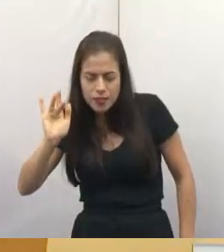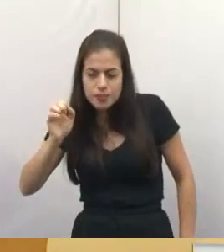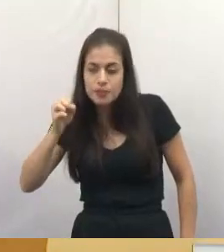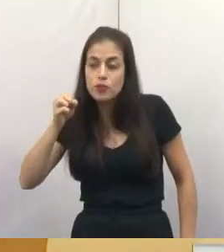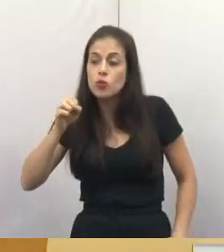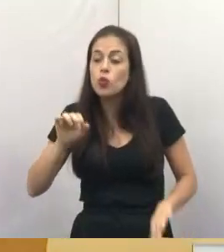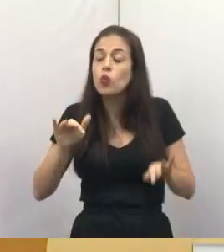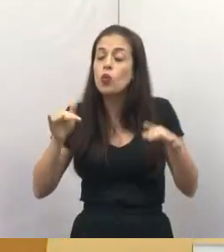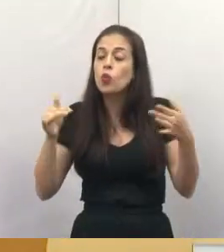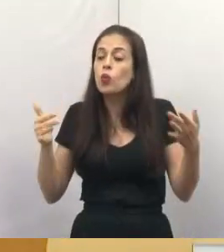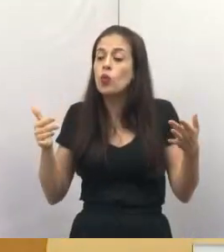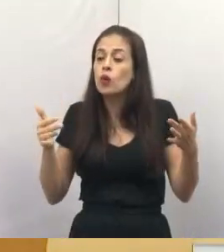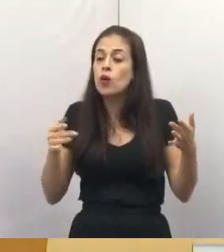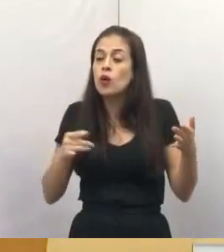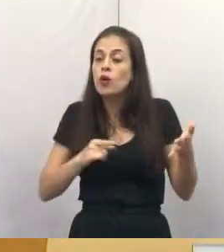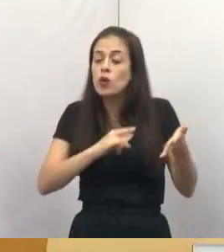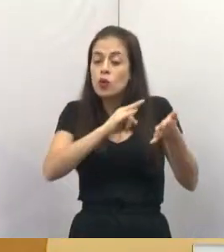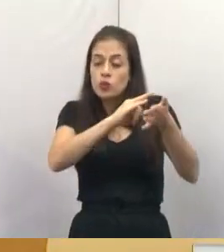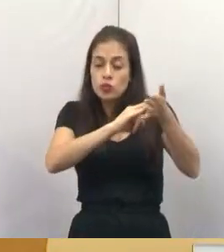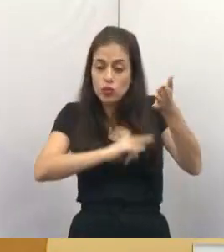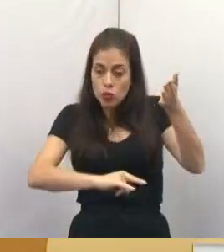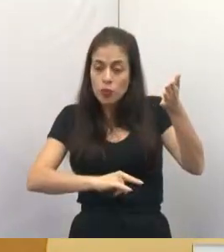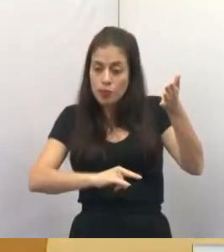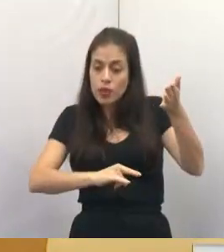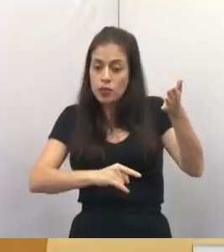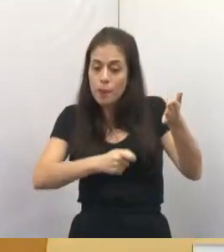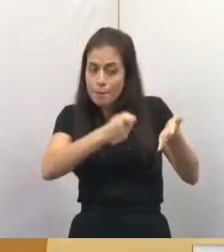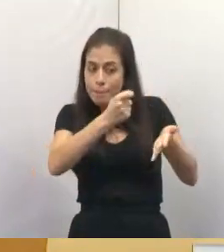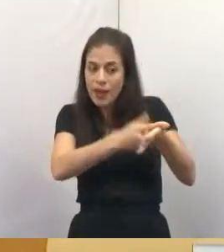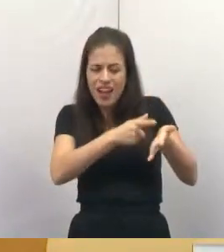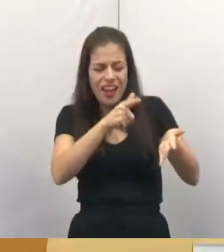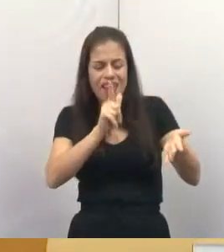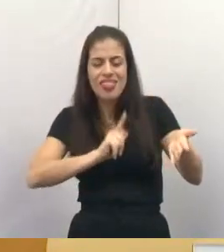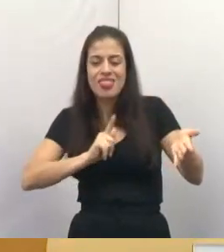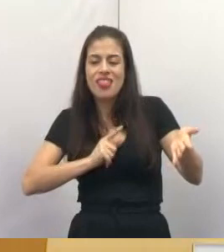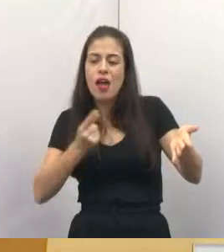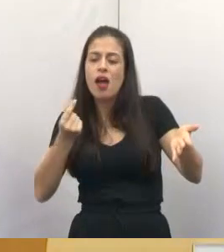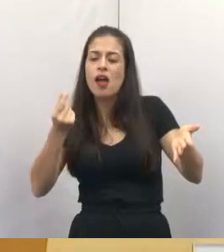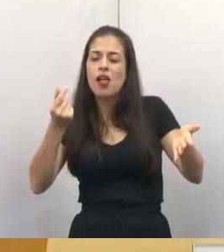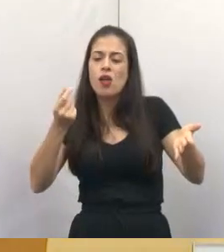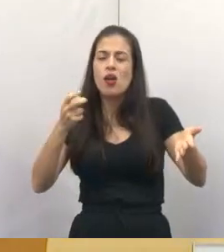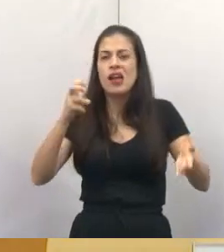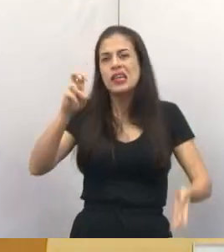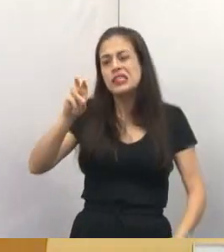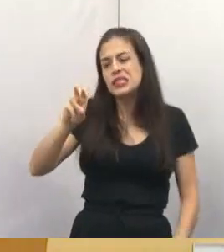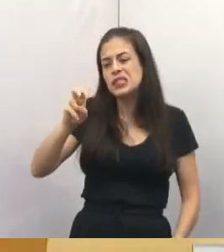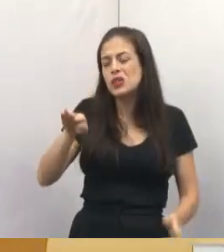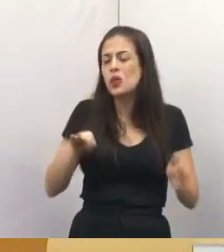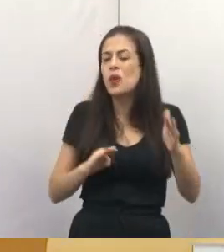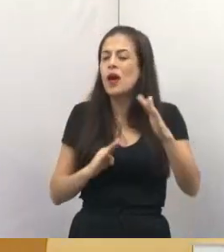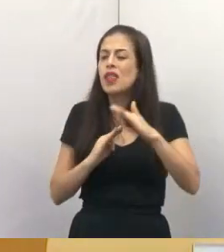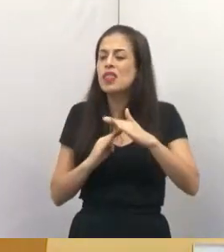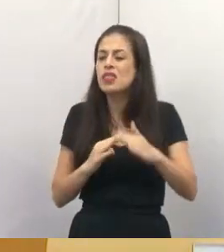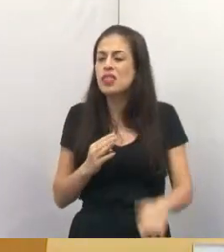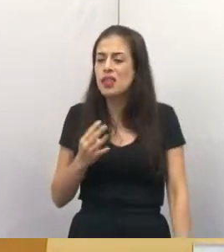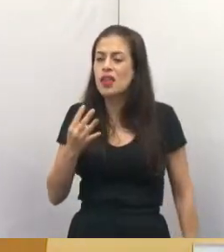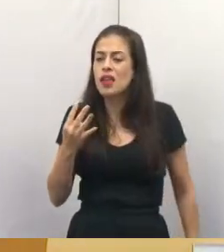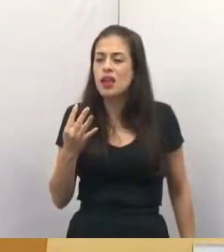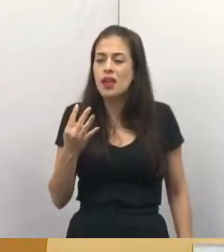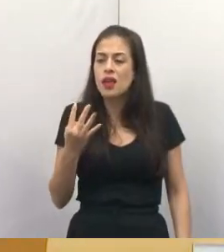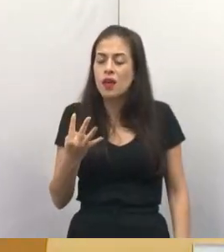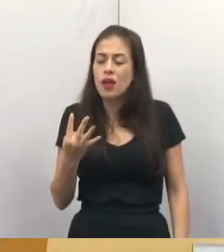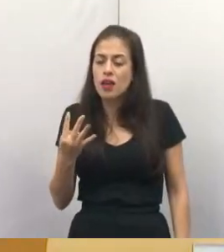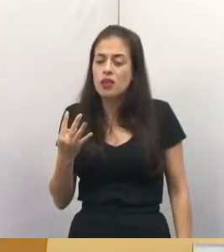boleto bancário, aquilo lá tem um custo. Esse custo pode variar até de 5 a quase 20 reais a emissão desse boleto.